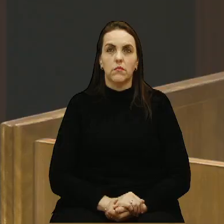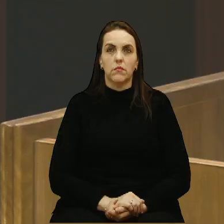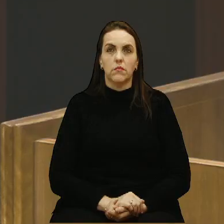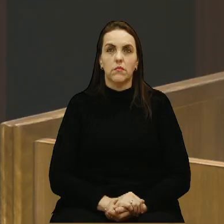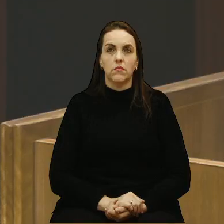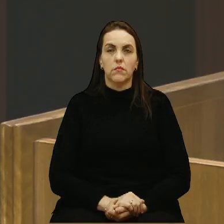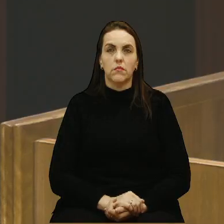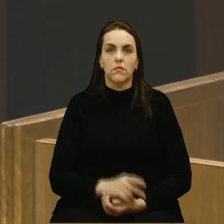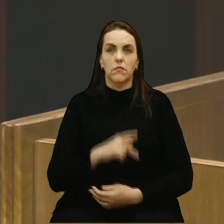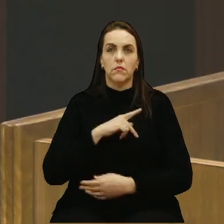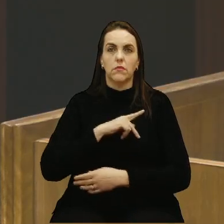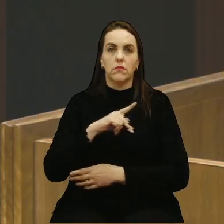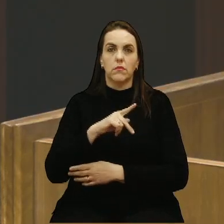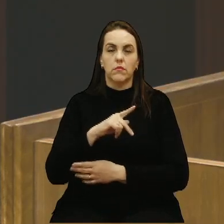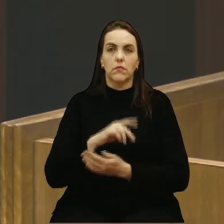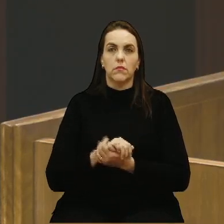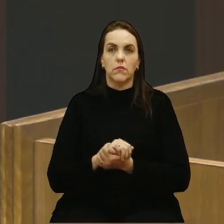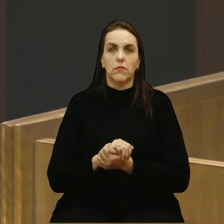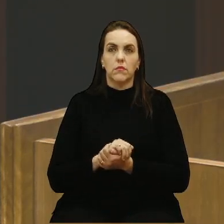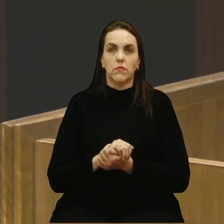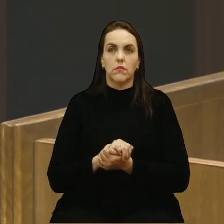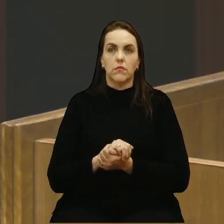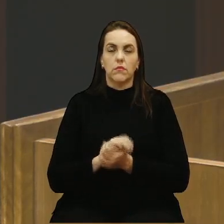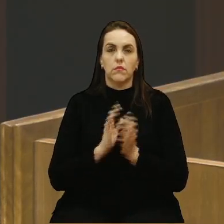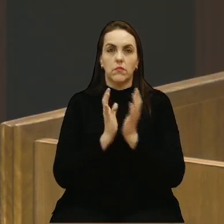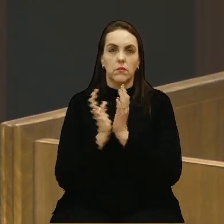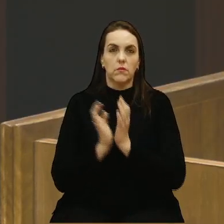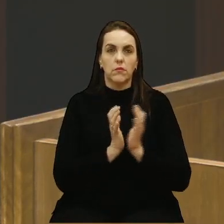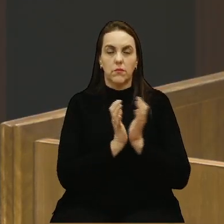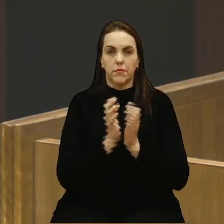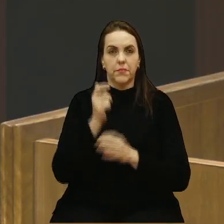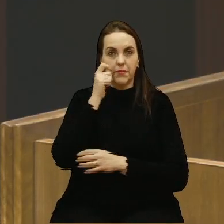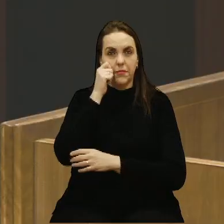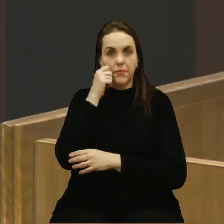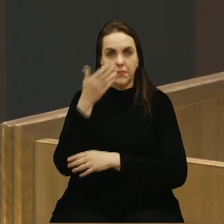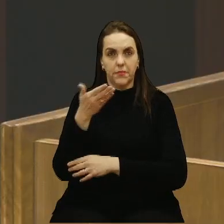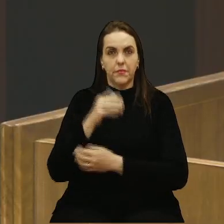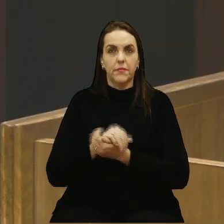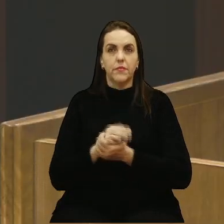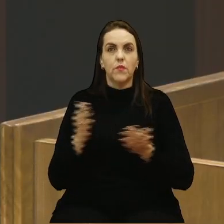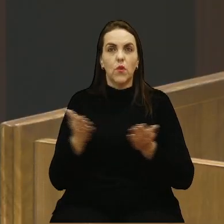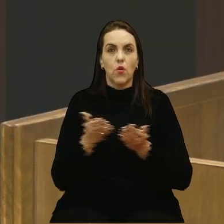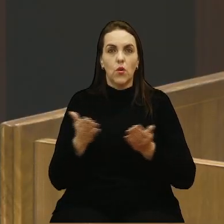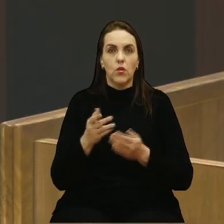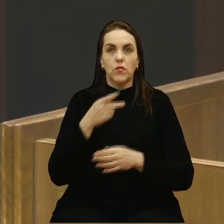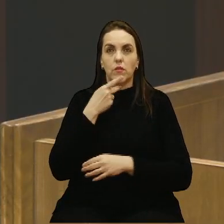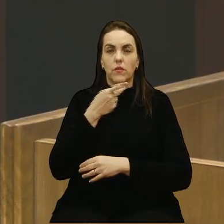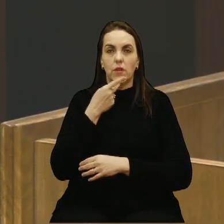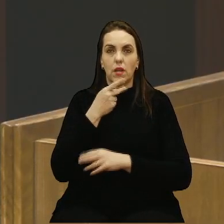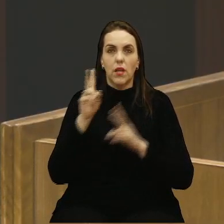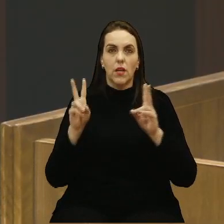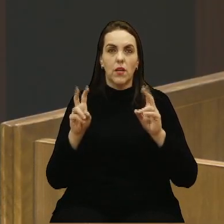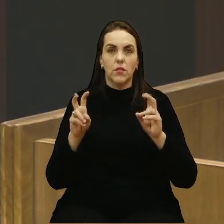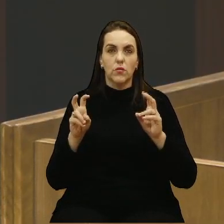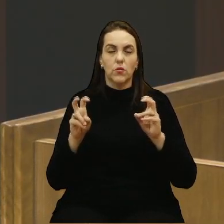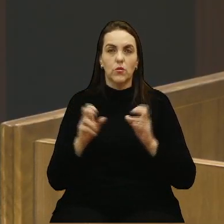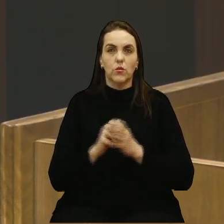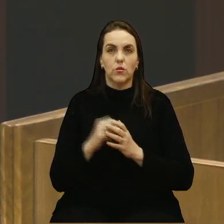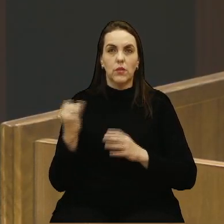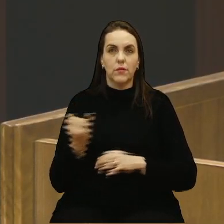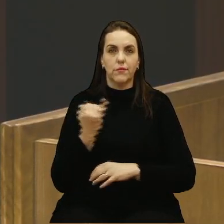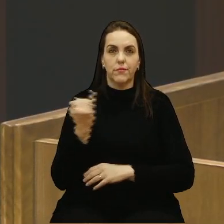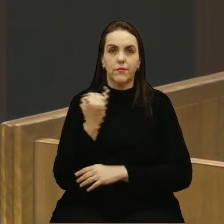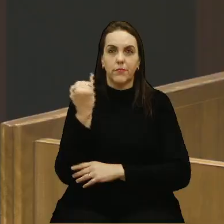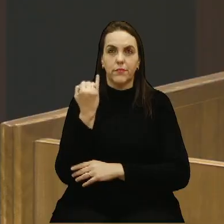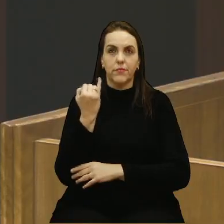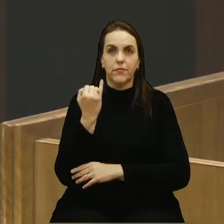Senhor presidente, nobres colegas aqui presentes, hoje eu venho falar a respeito de um assunto importantíssimo